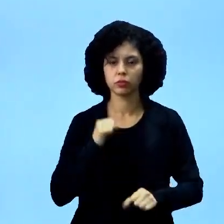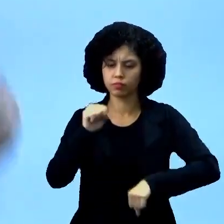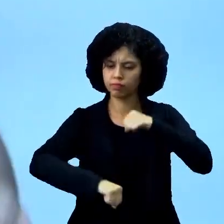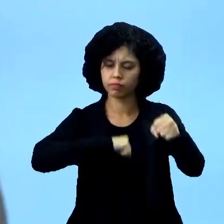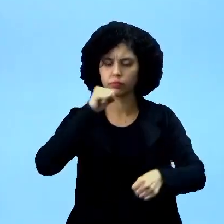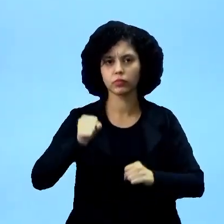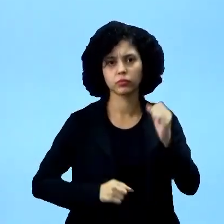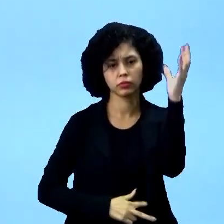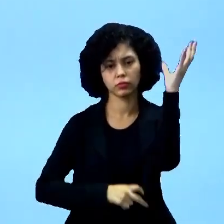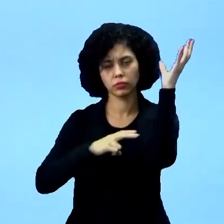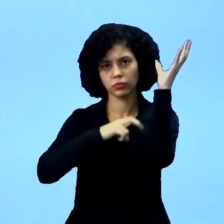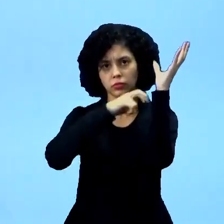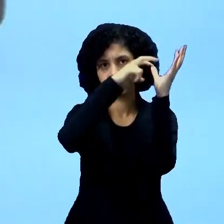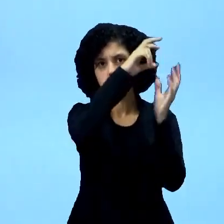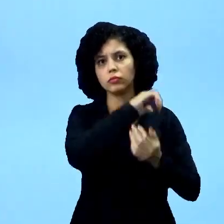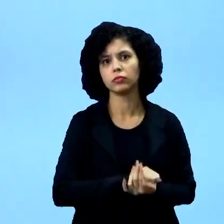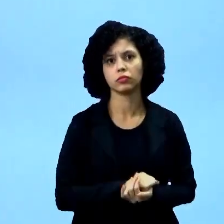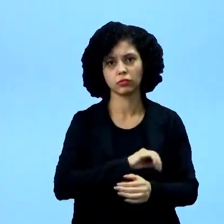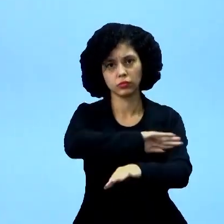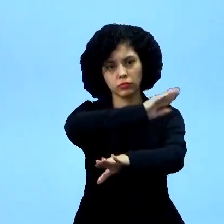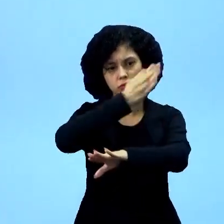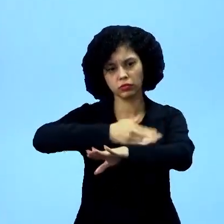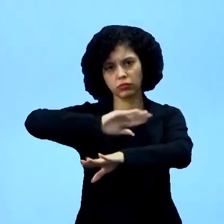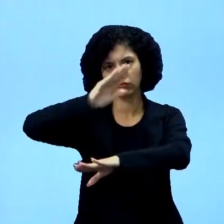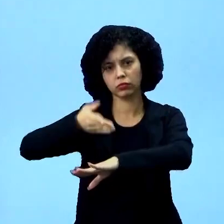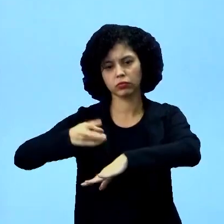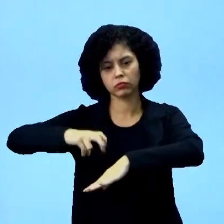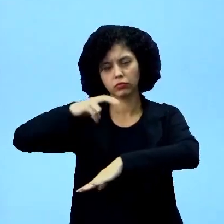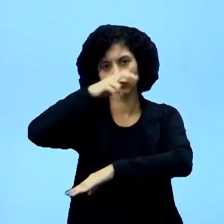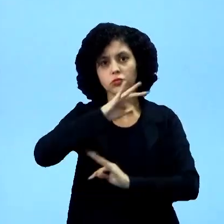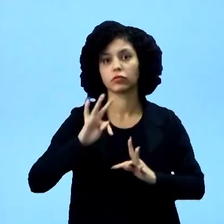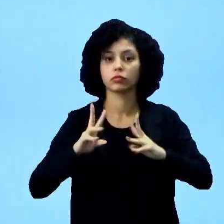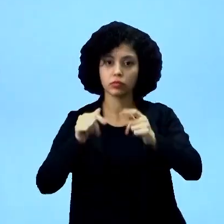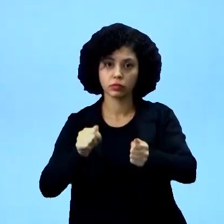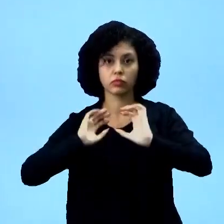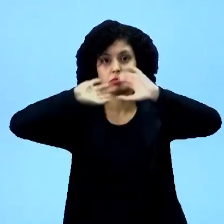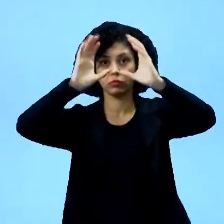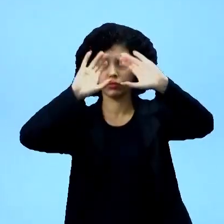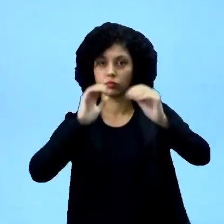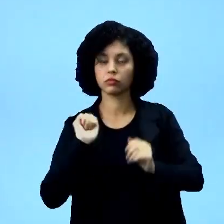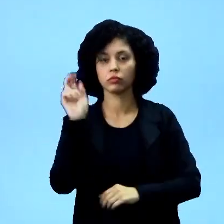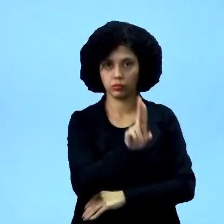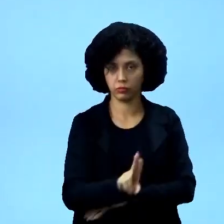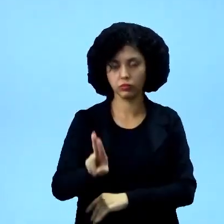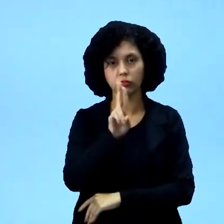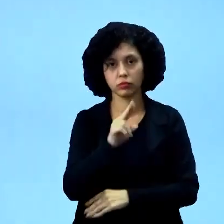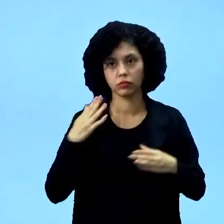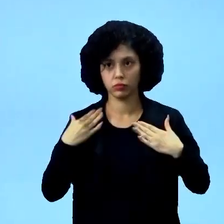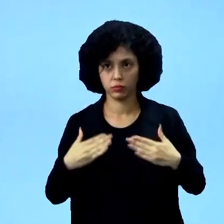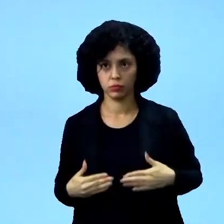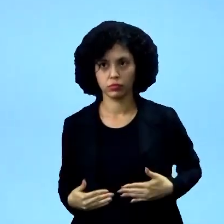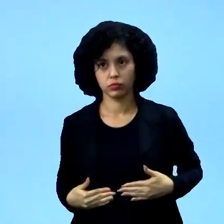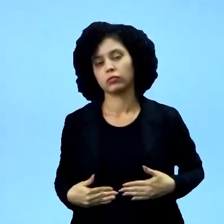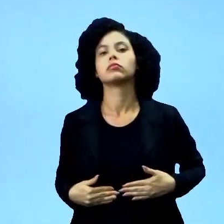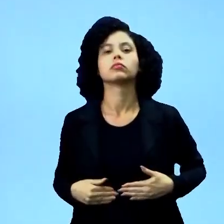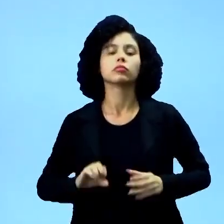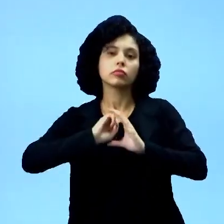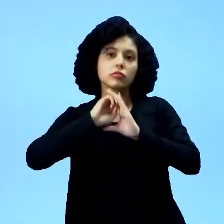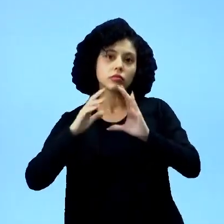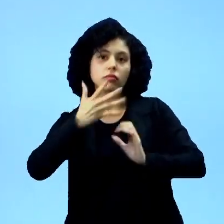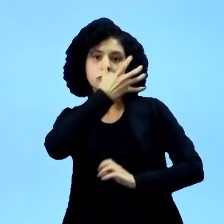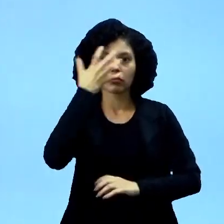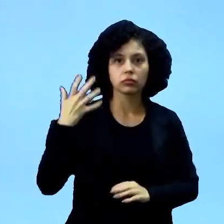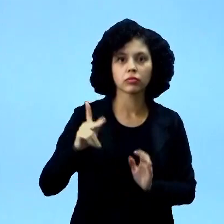Ciclismo, montanhismo, futebol, vôlei, são todas ações que a gente desenvolve utilizando o corpo. Então esse é um caráter